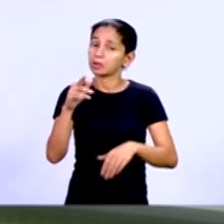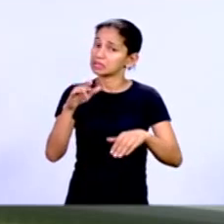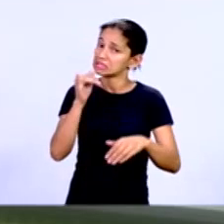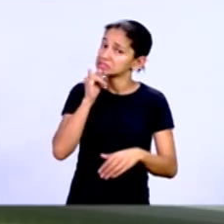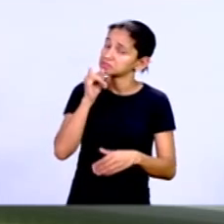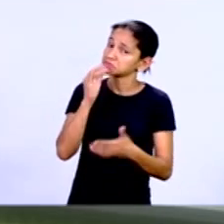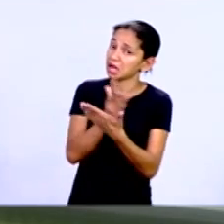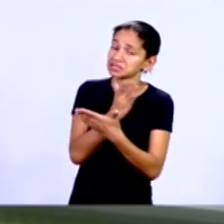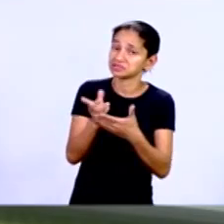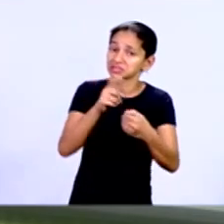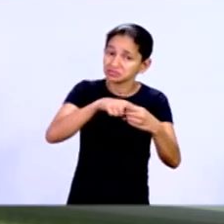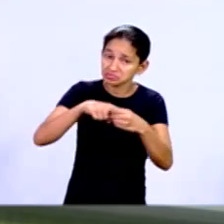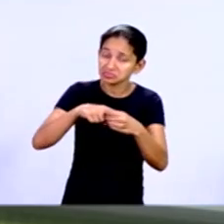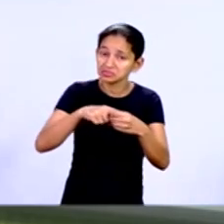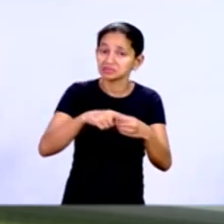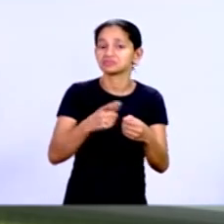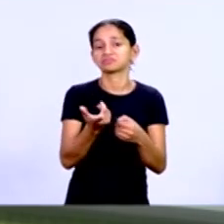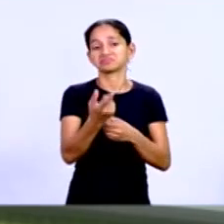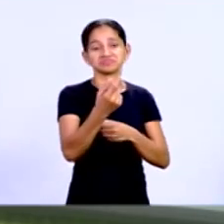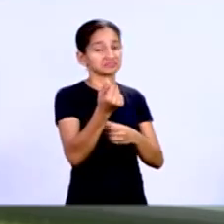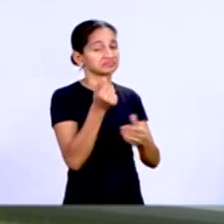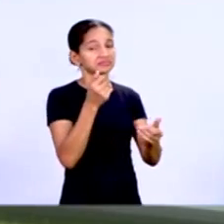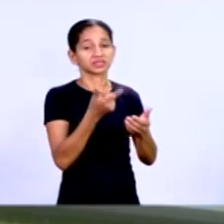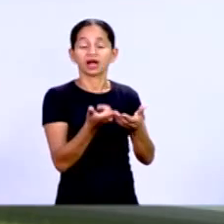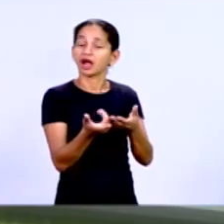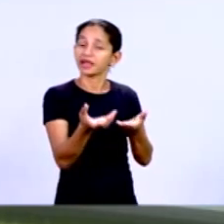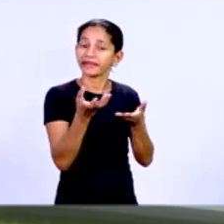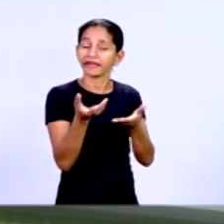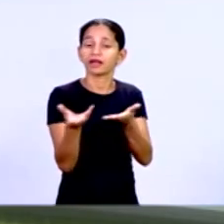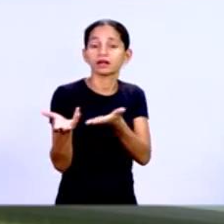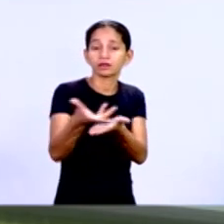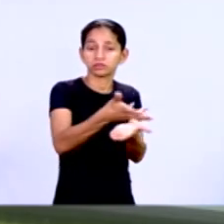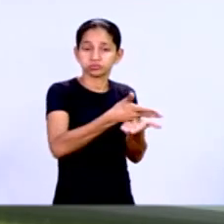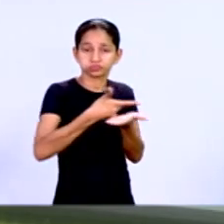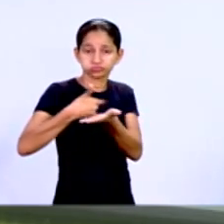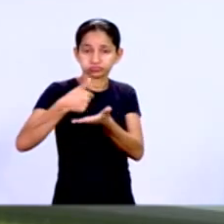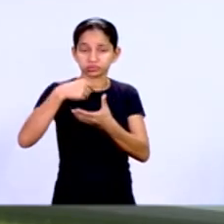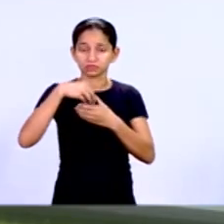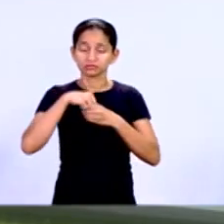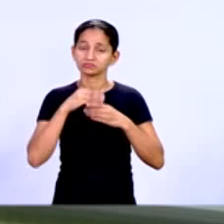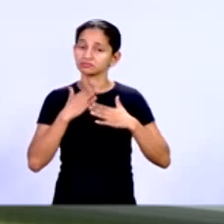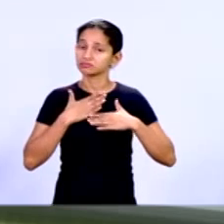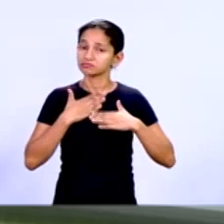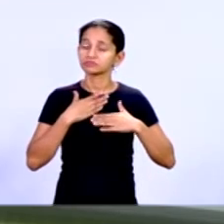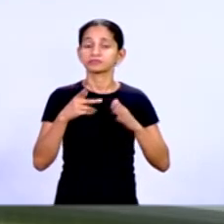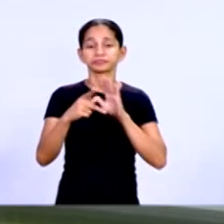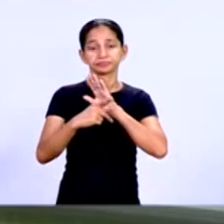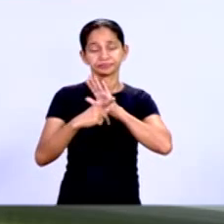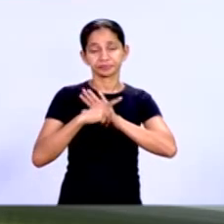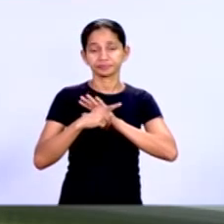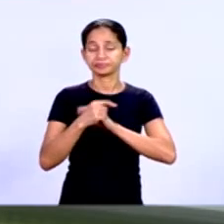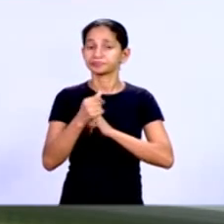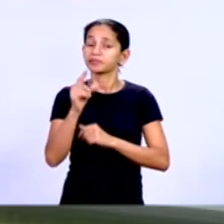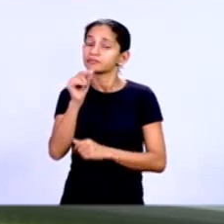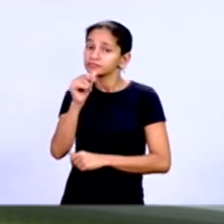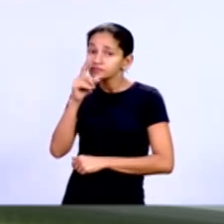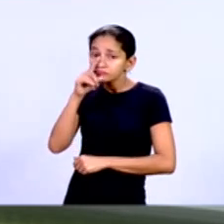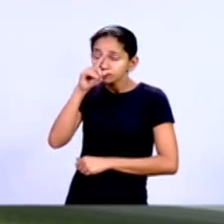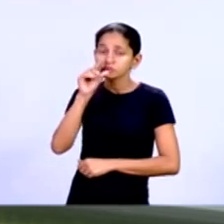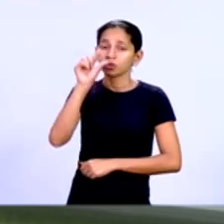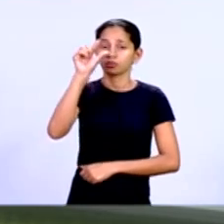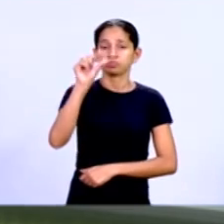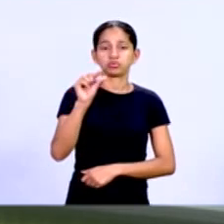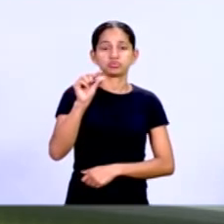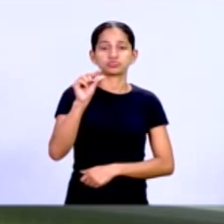dos investimentos, seja nas empresas ou nos países, e correm para os lugares que são menos complexos, né, que tenha menos perigo de investimento,